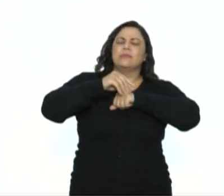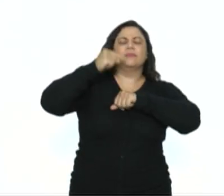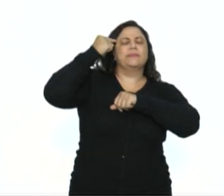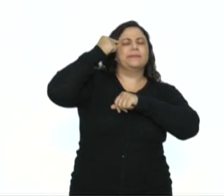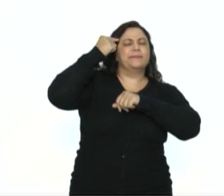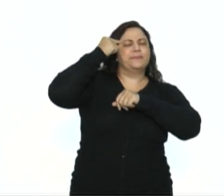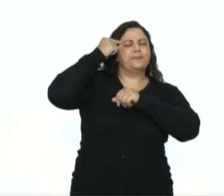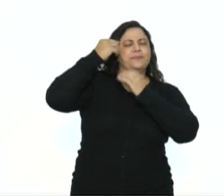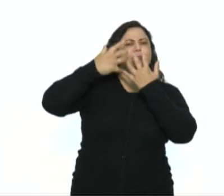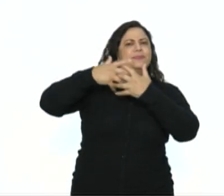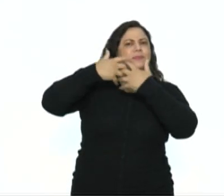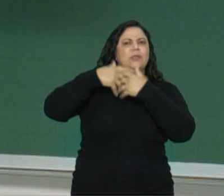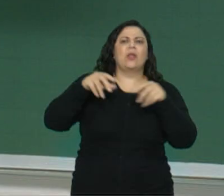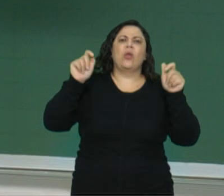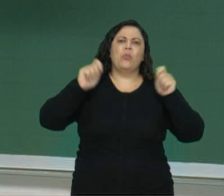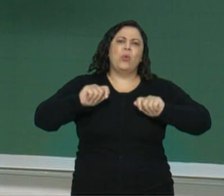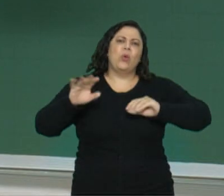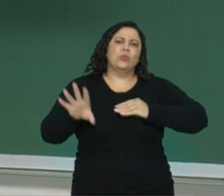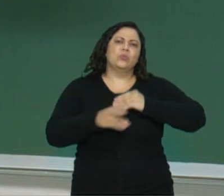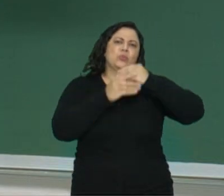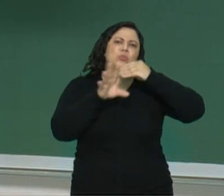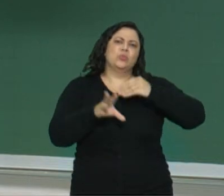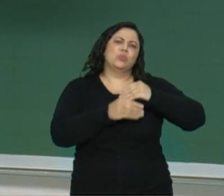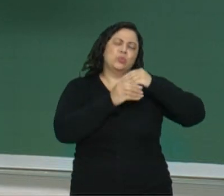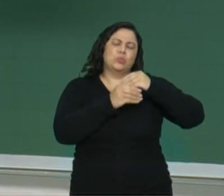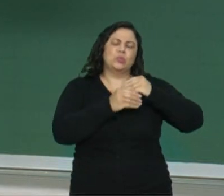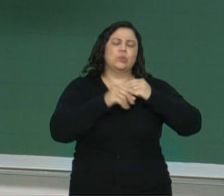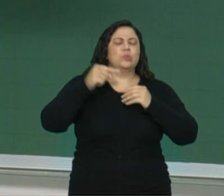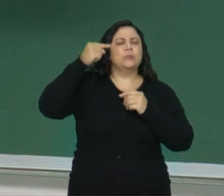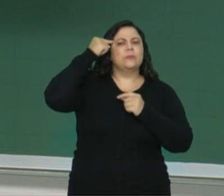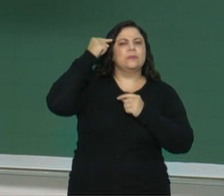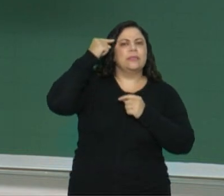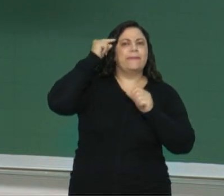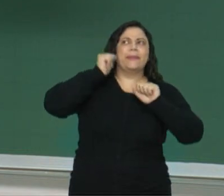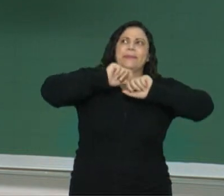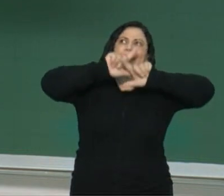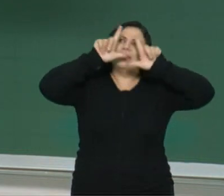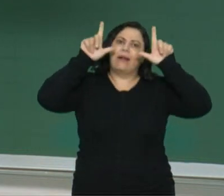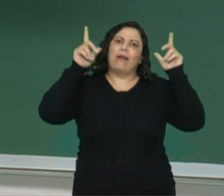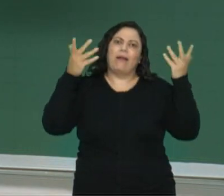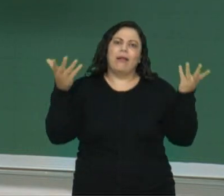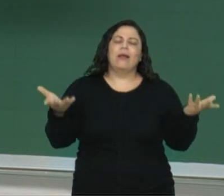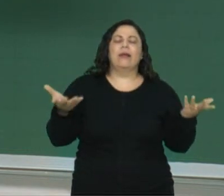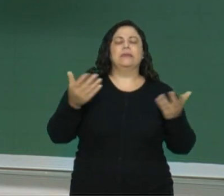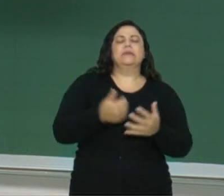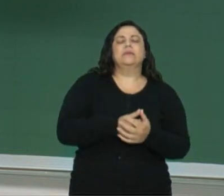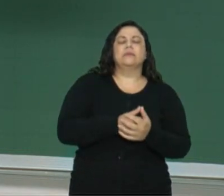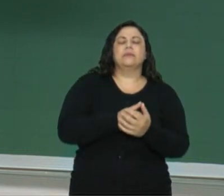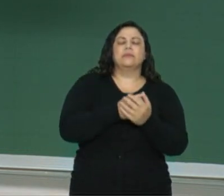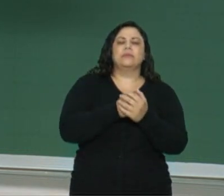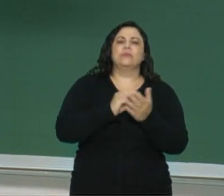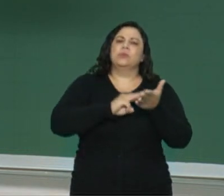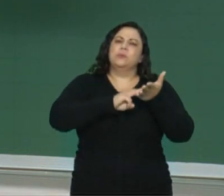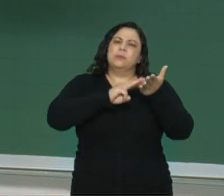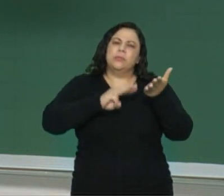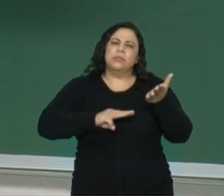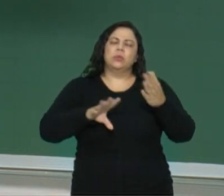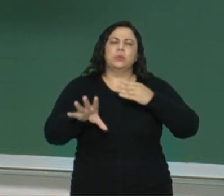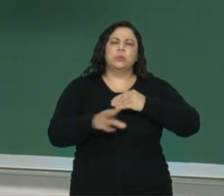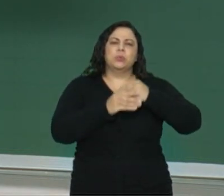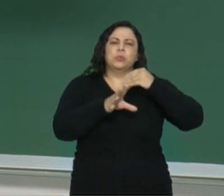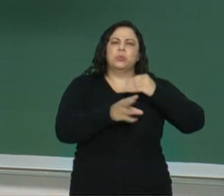mente. Você pode juntar na mente, mas claro que pode, dentro de um método, estar juntando isso, fazendo